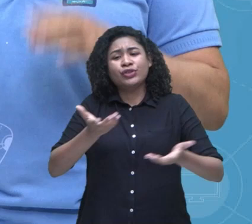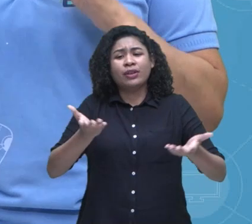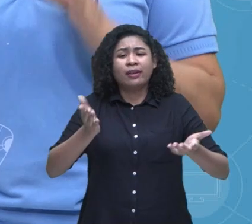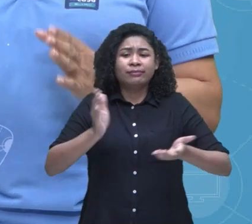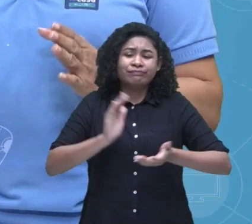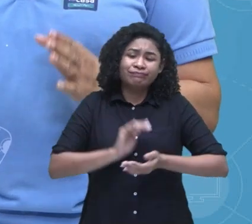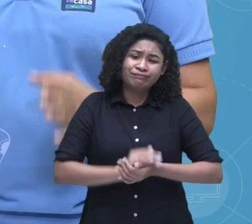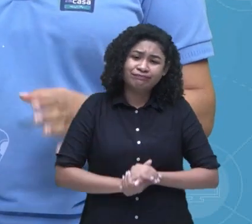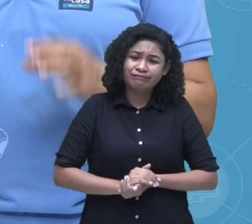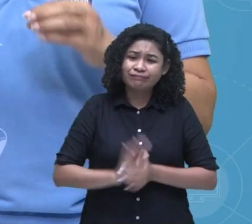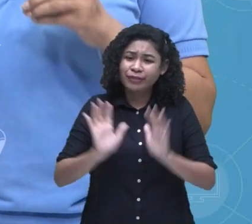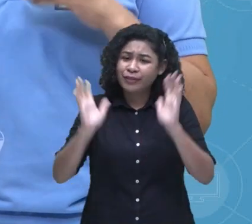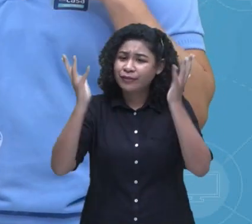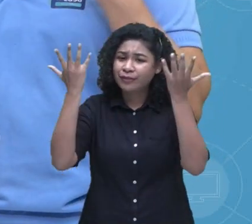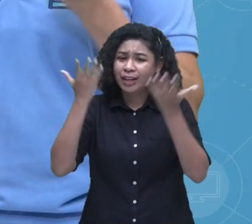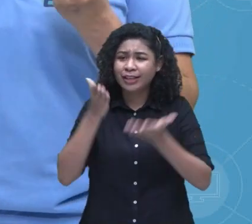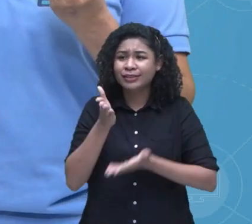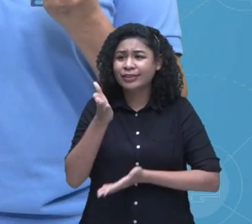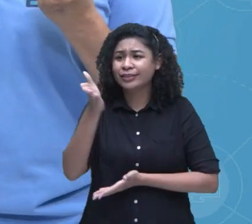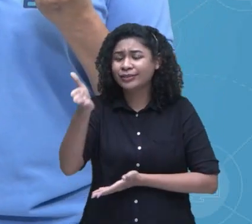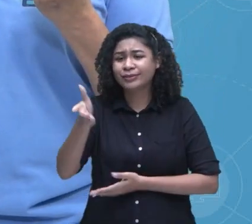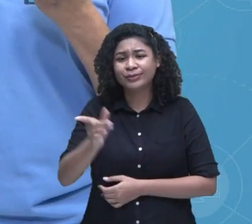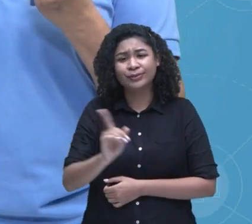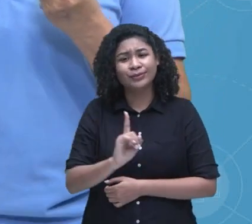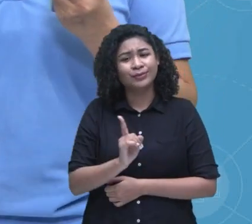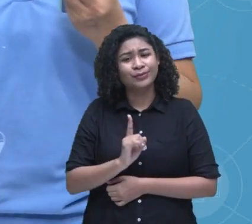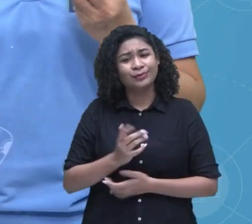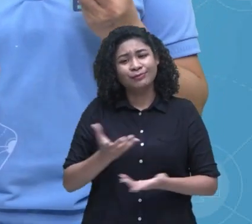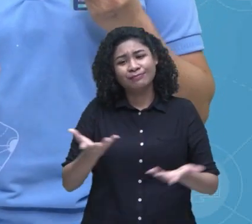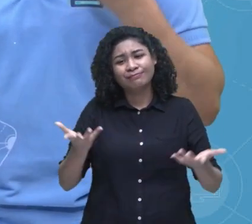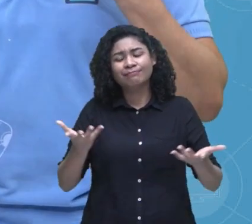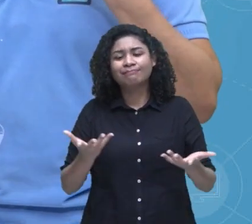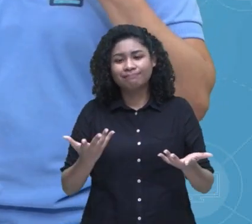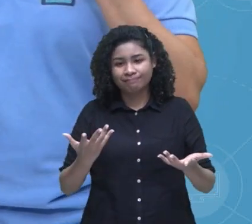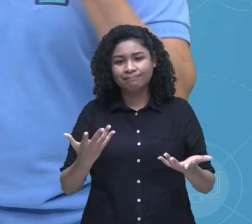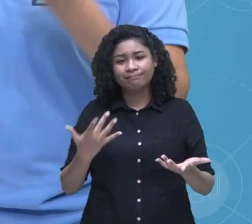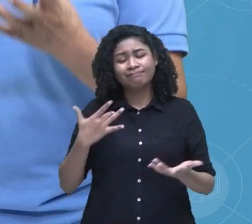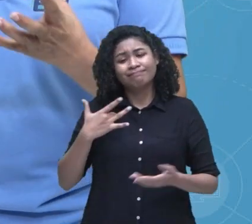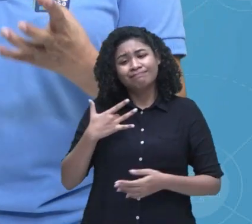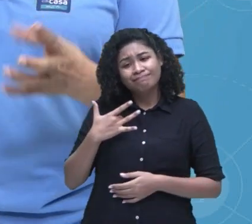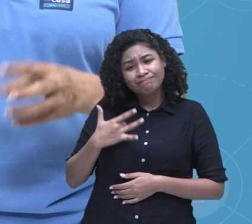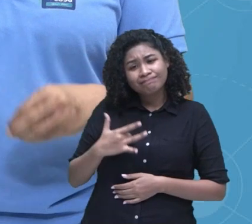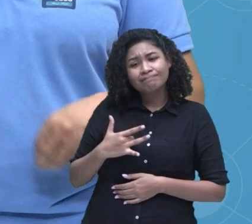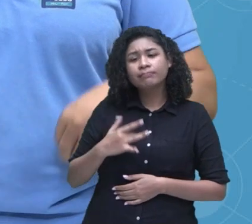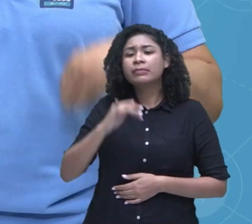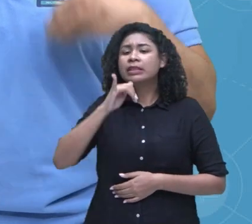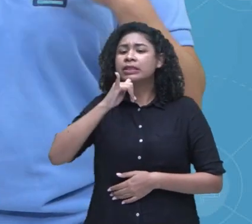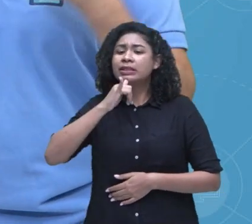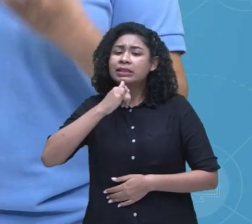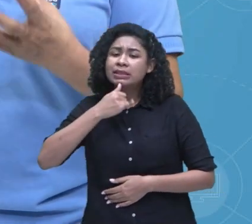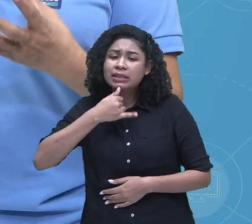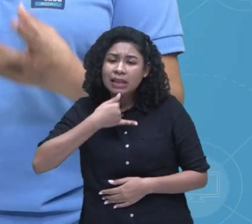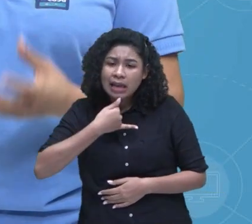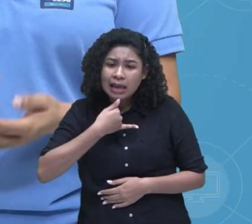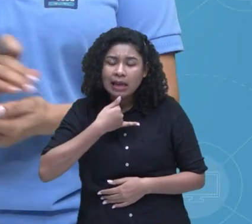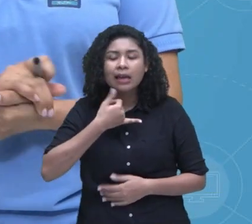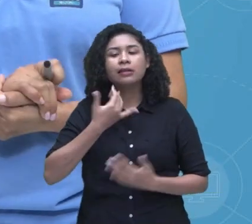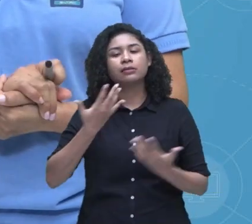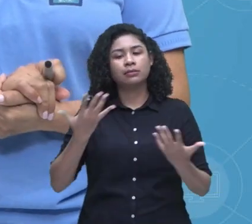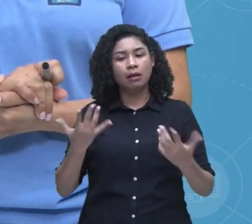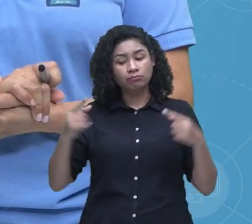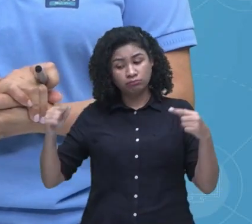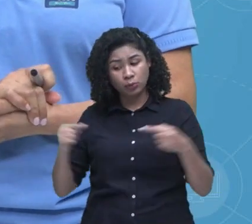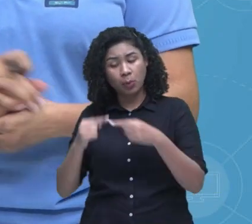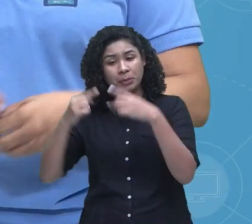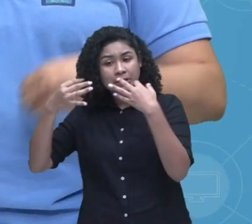festa. Pena, nesse sentido, significa sofrimento, né? Dó